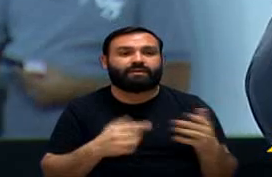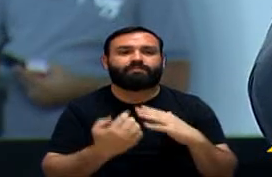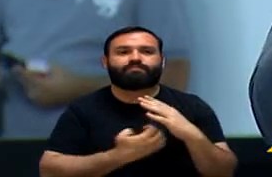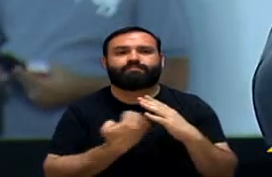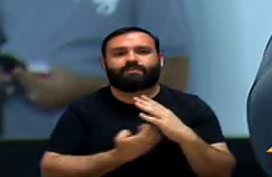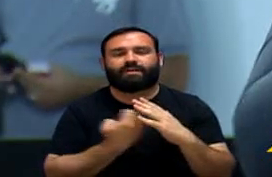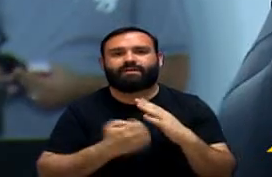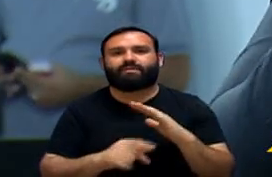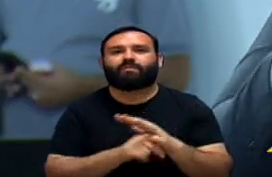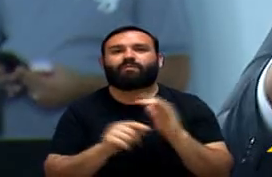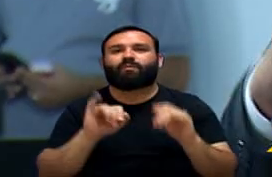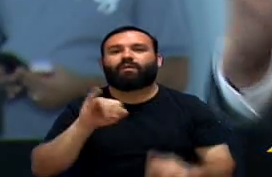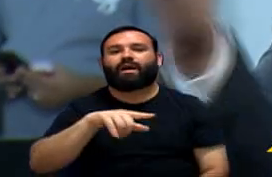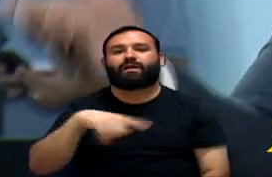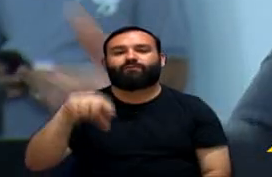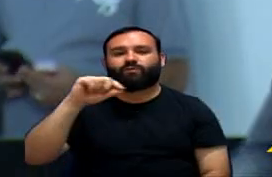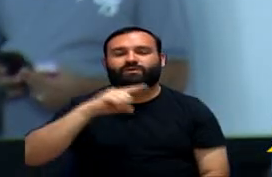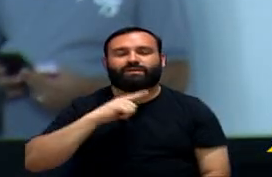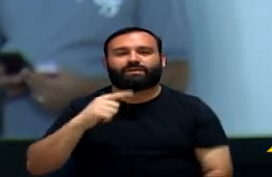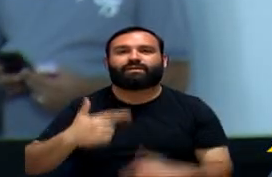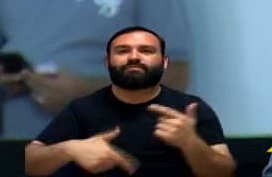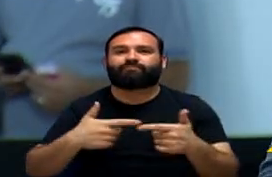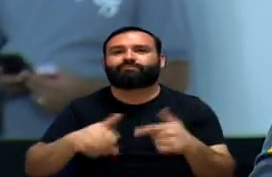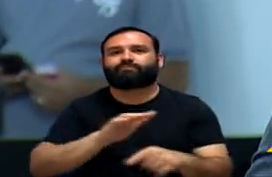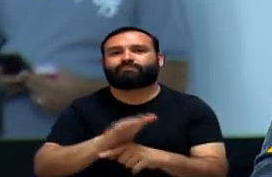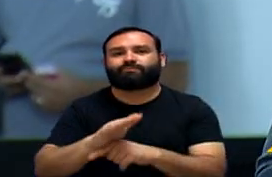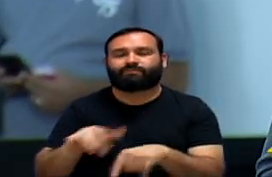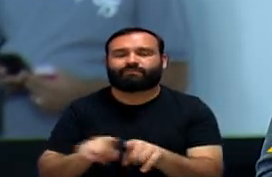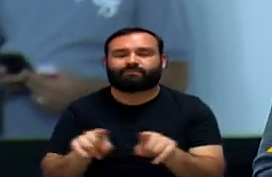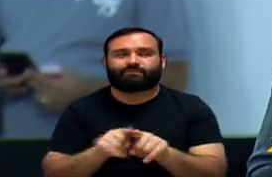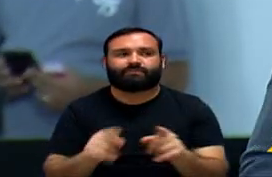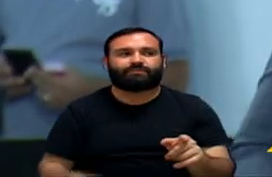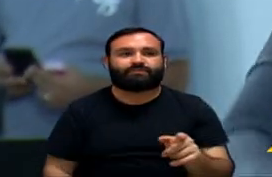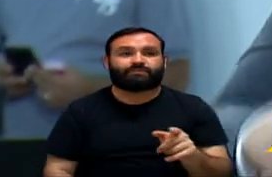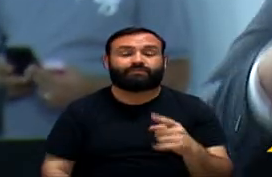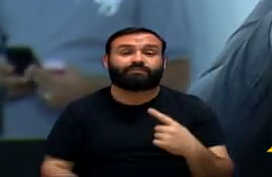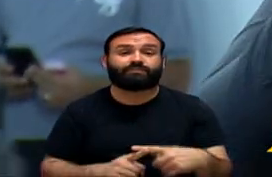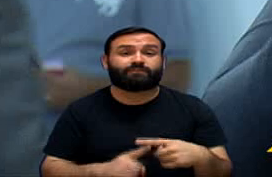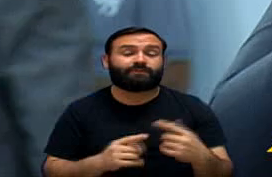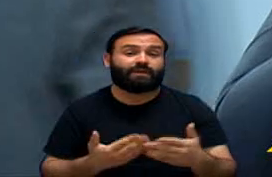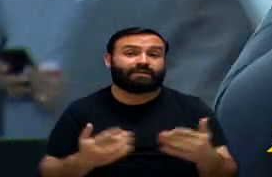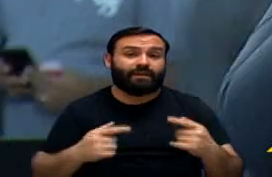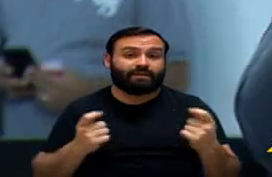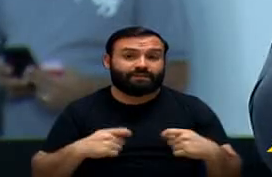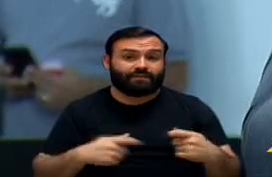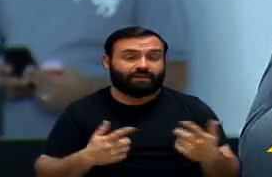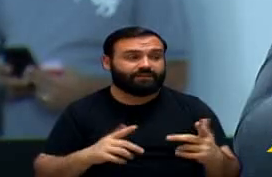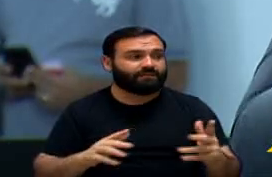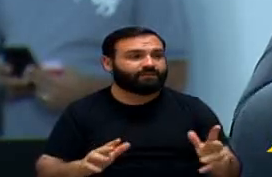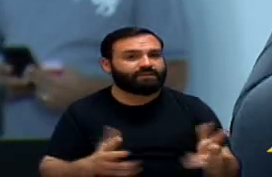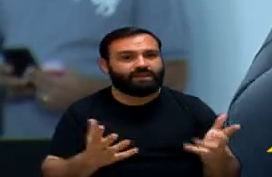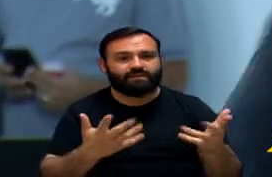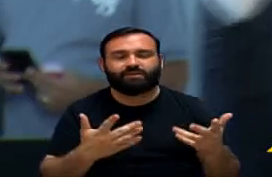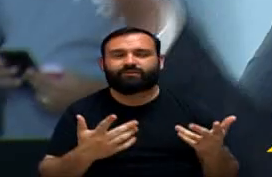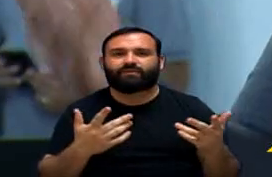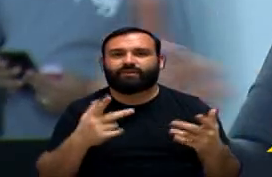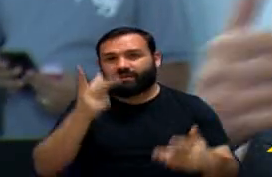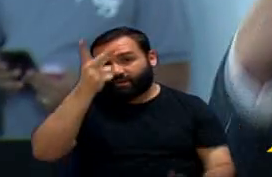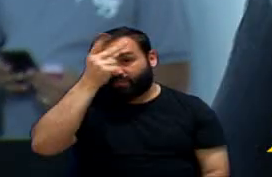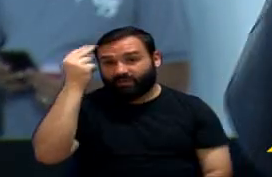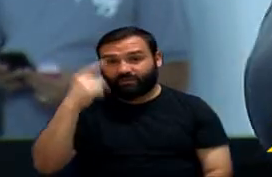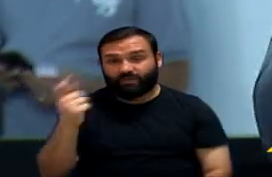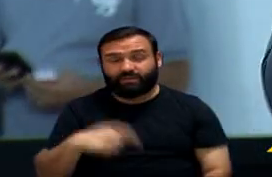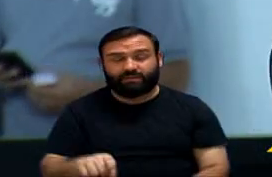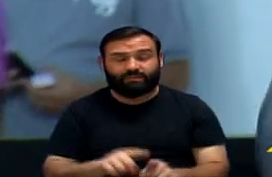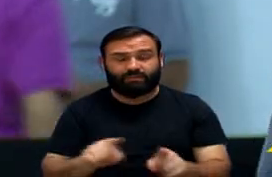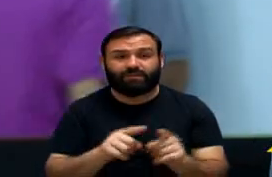empresas de iFood que prestam serviço para iFood para que eles pudessem fazer algum incentivo a prefeitura pudesse